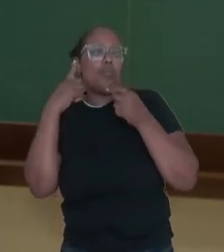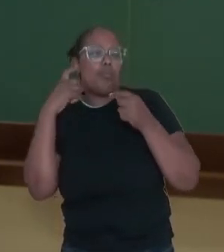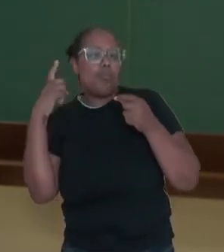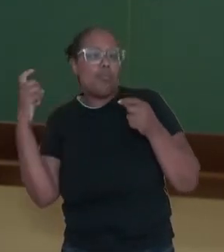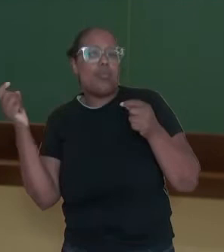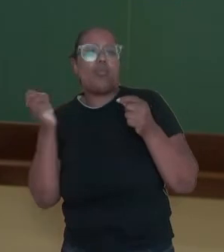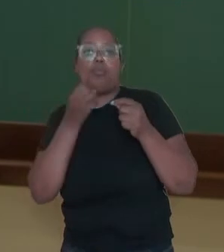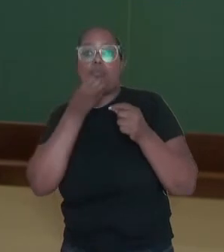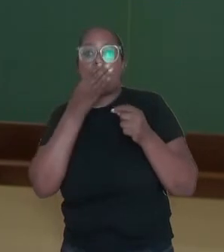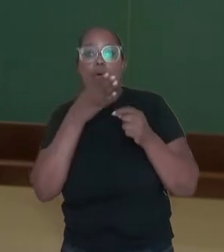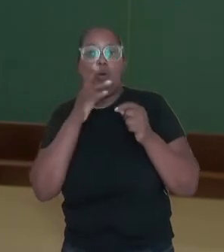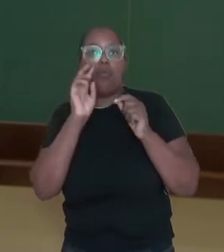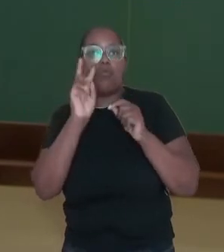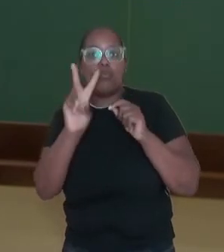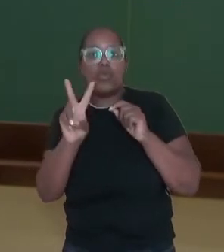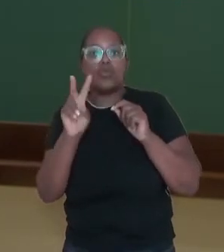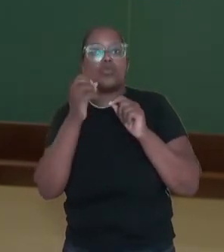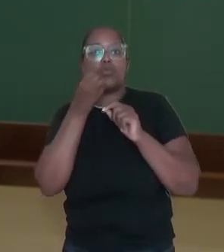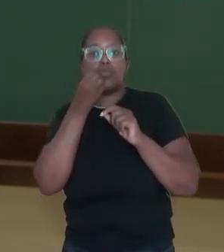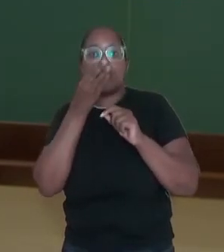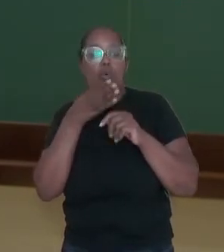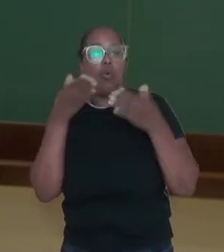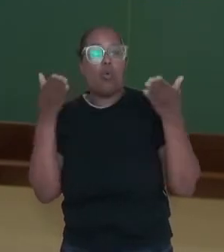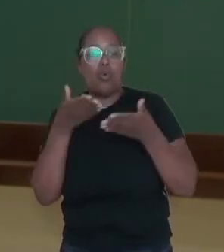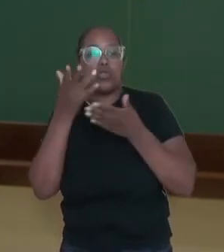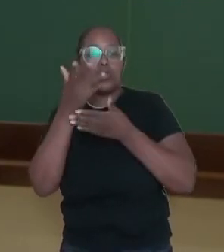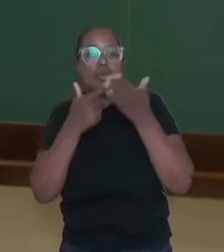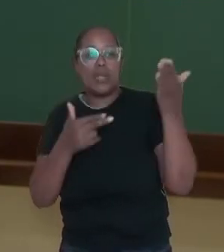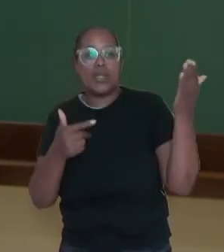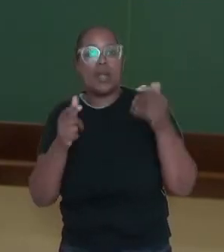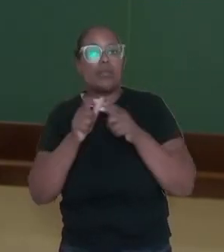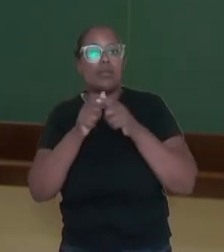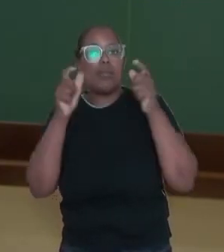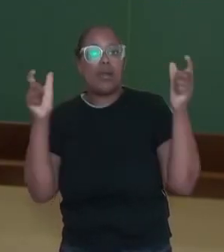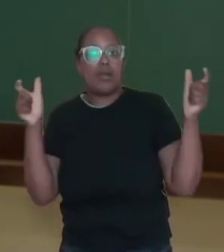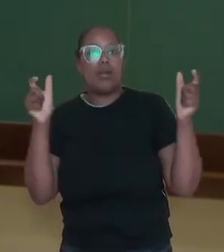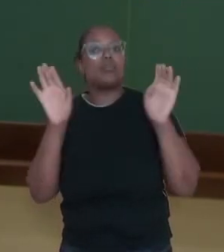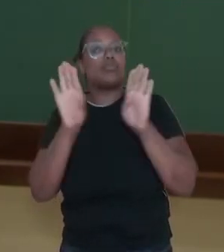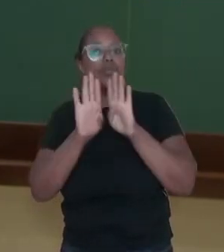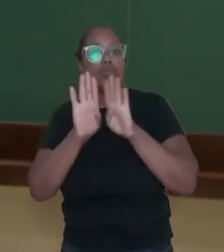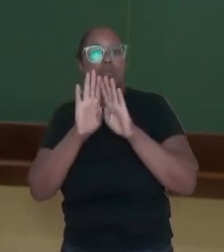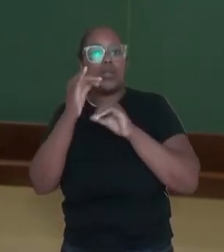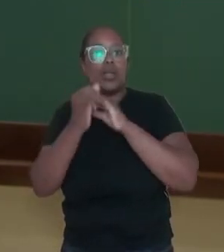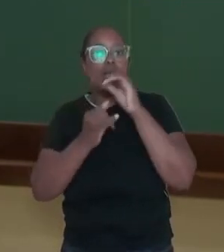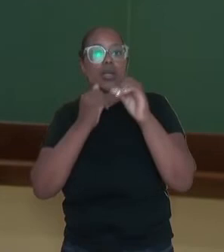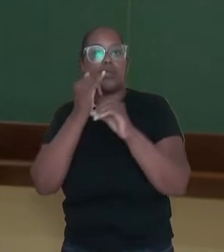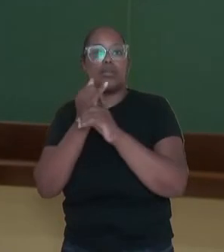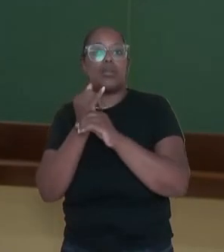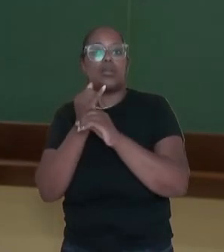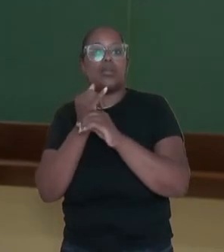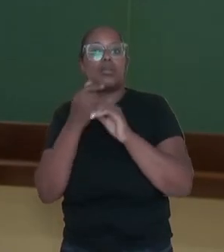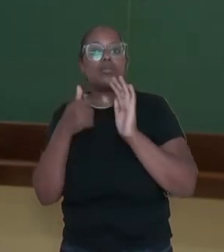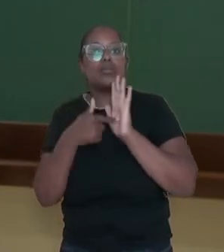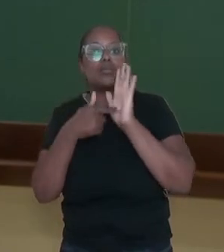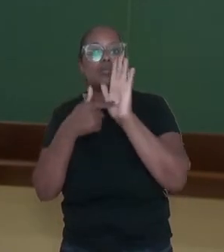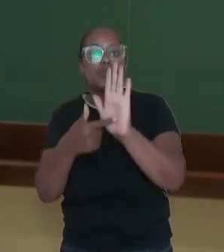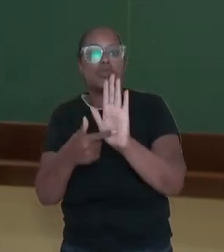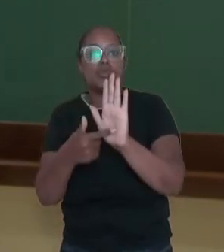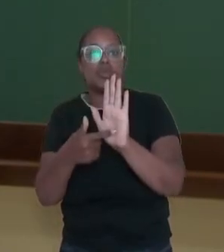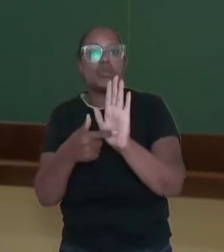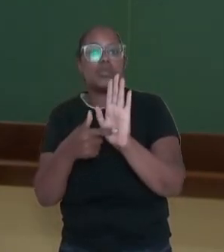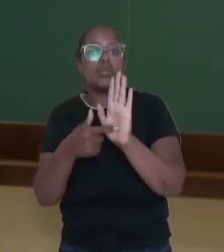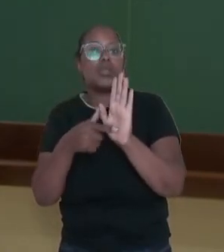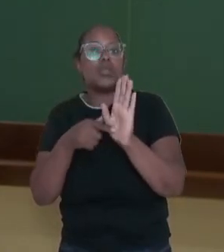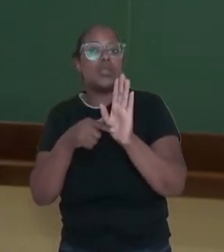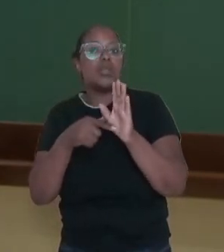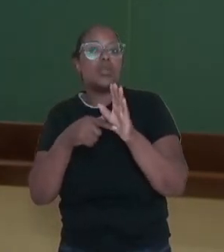que a gente tinha lá no Atari, certo? Hoje a qualidade é bem maior. A internet, então, eliminou a necessidade de os jogadores